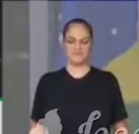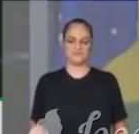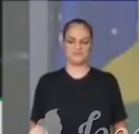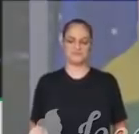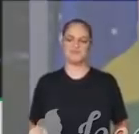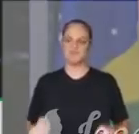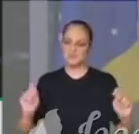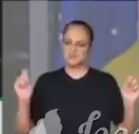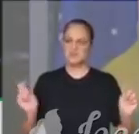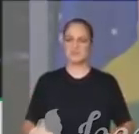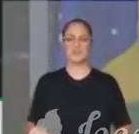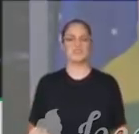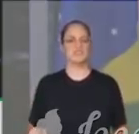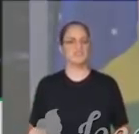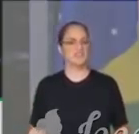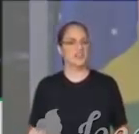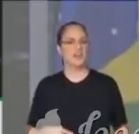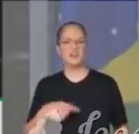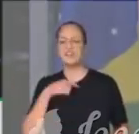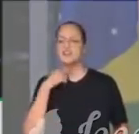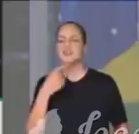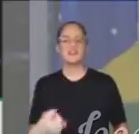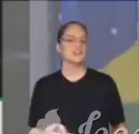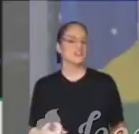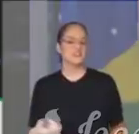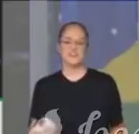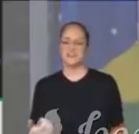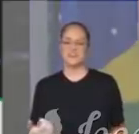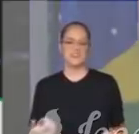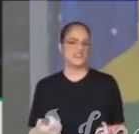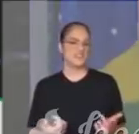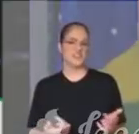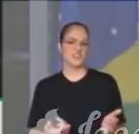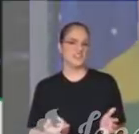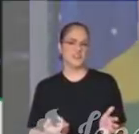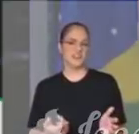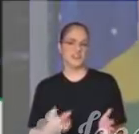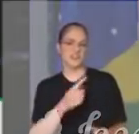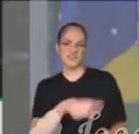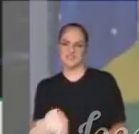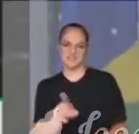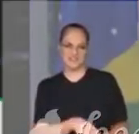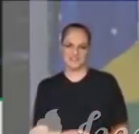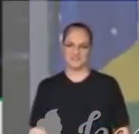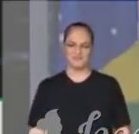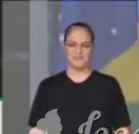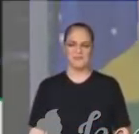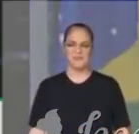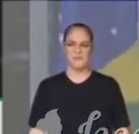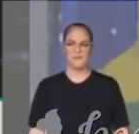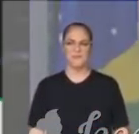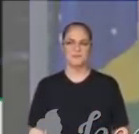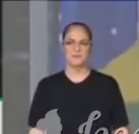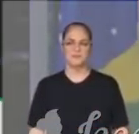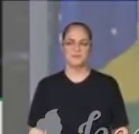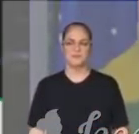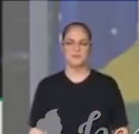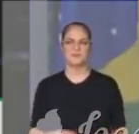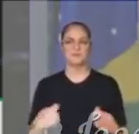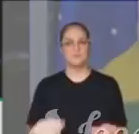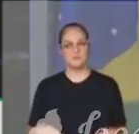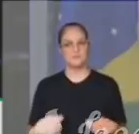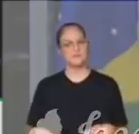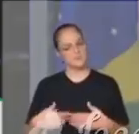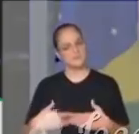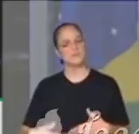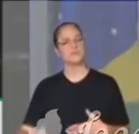de legitimidade que ninguém tira de vocês. Ninguém tira. E isso é necessário para esse novo momento político